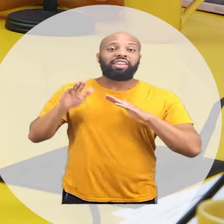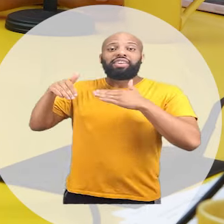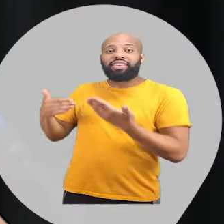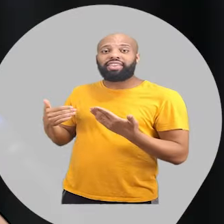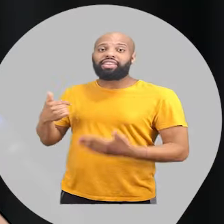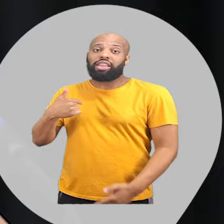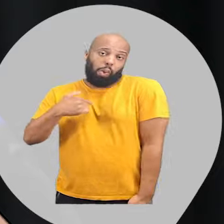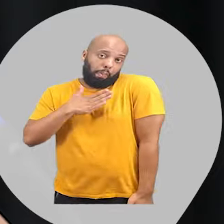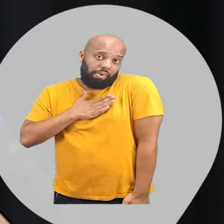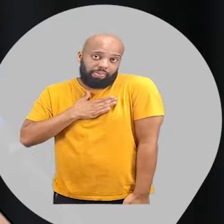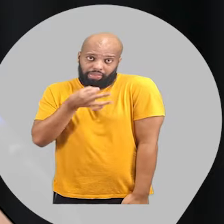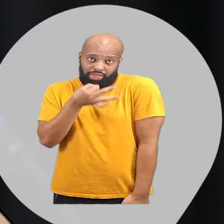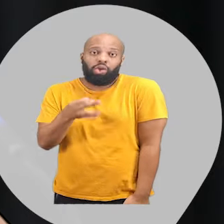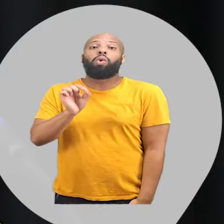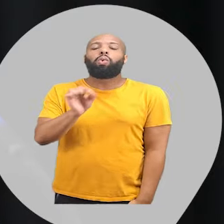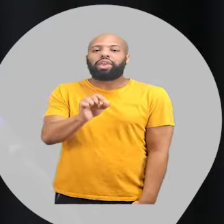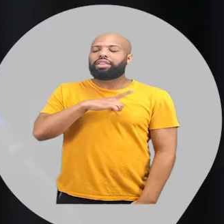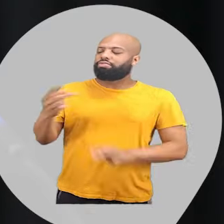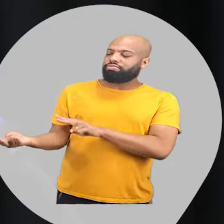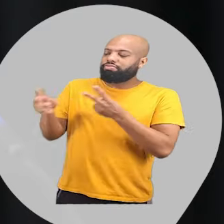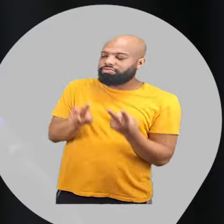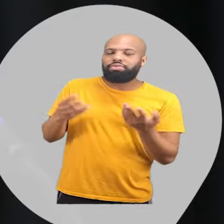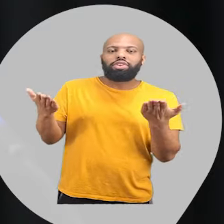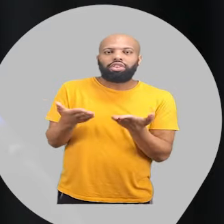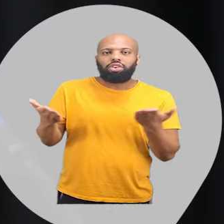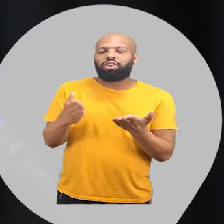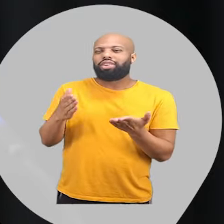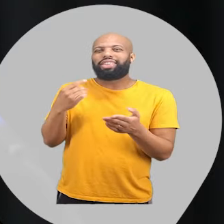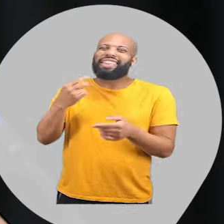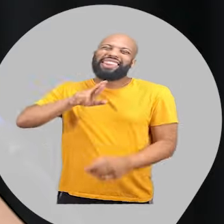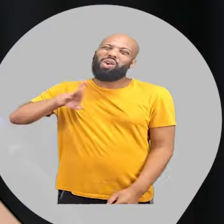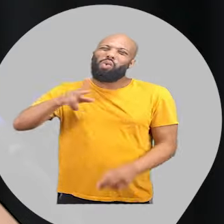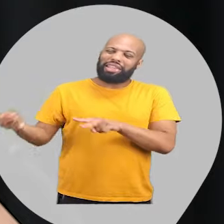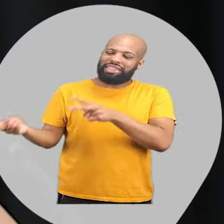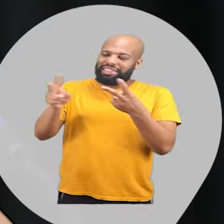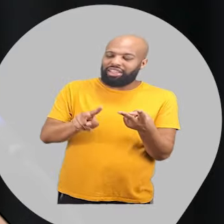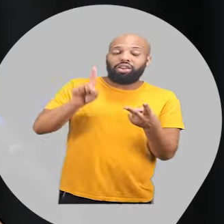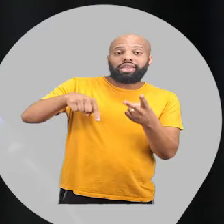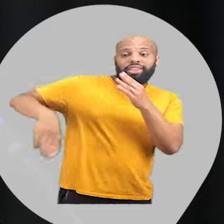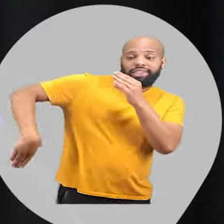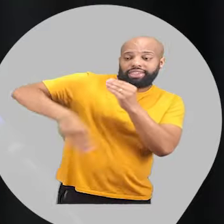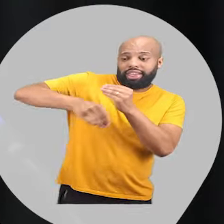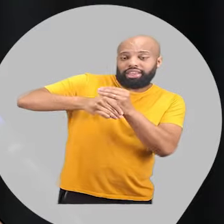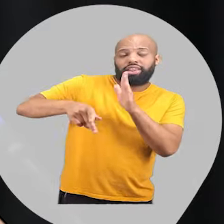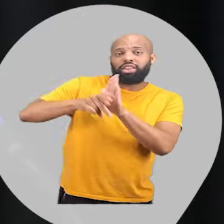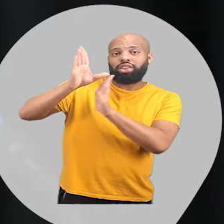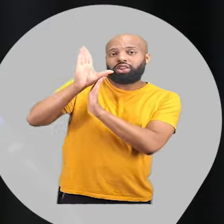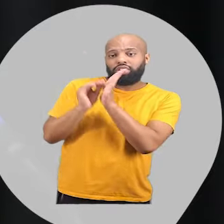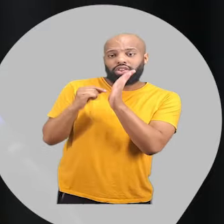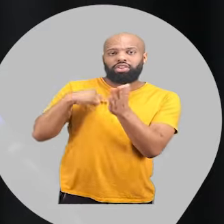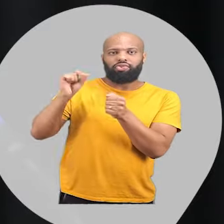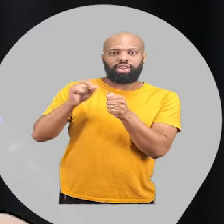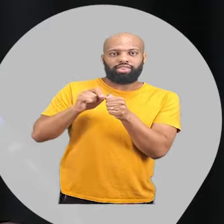Então para mim essa transição agora de na verdade não é uma transição não é uma complementação de conteúdo